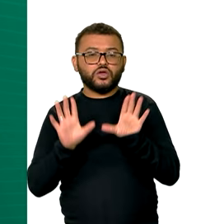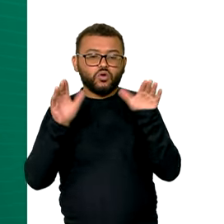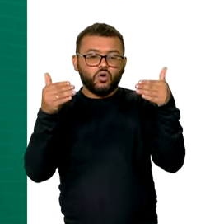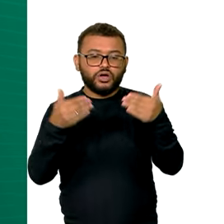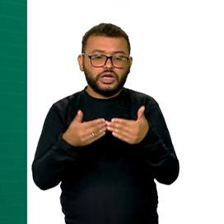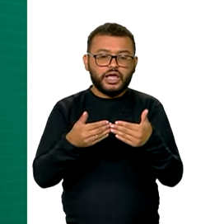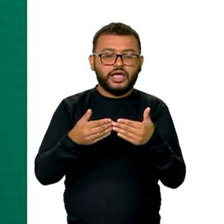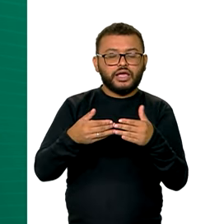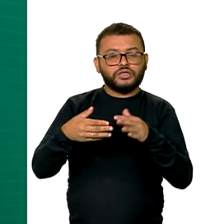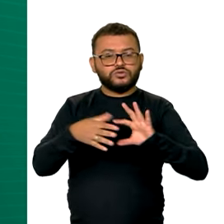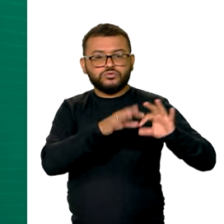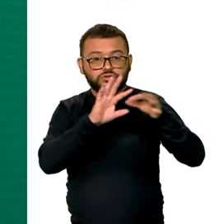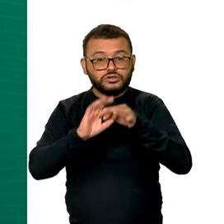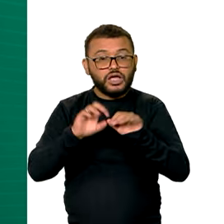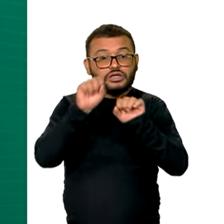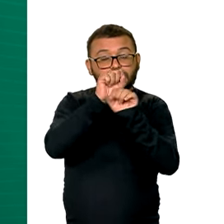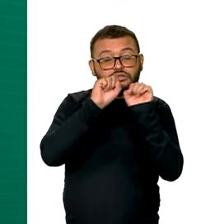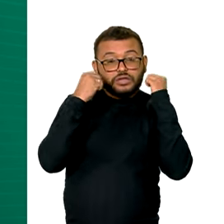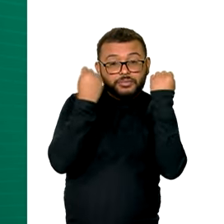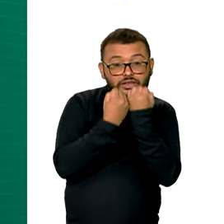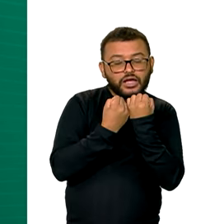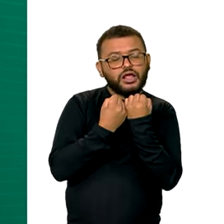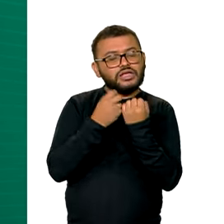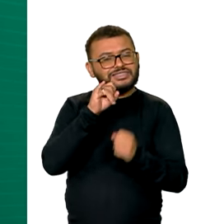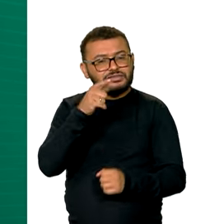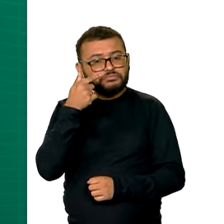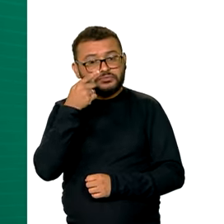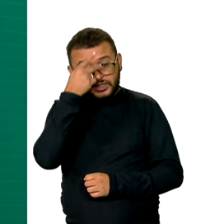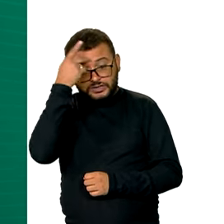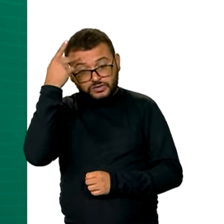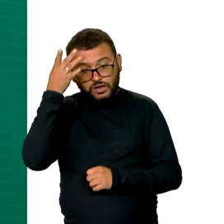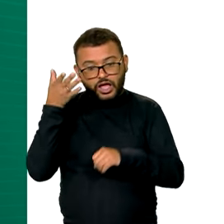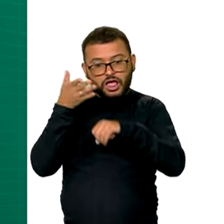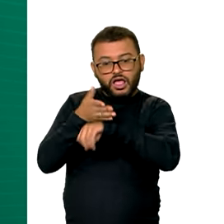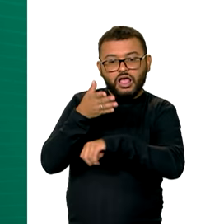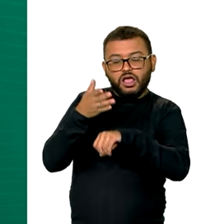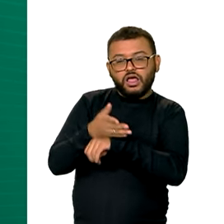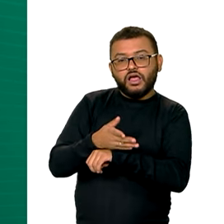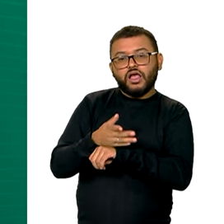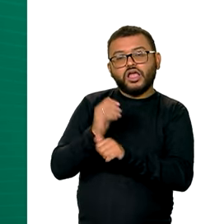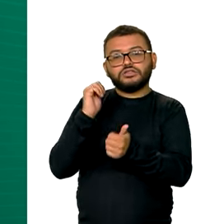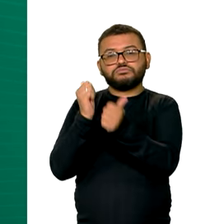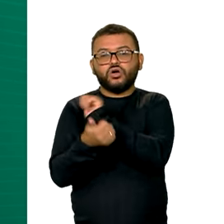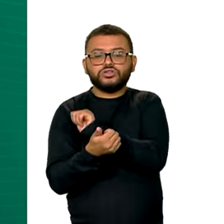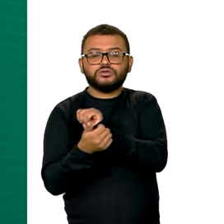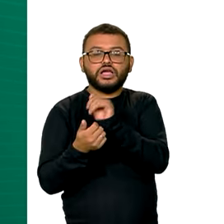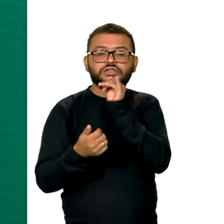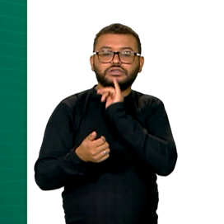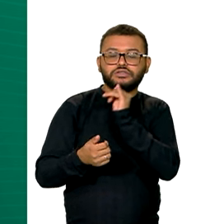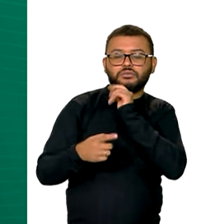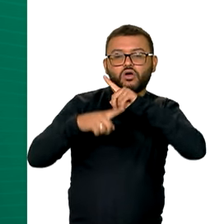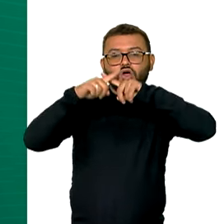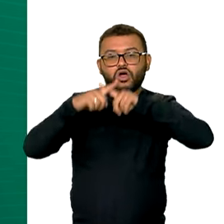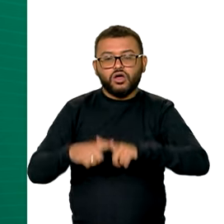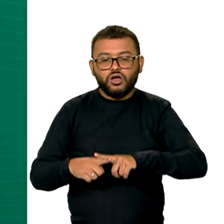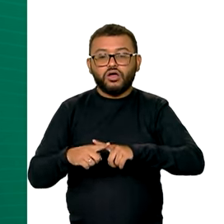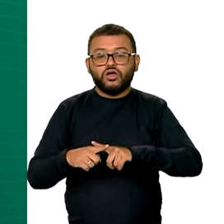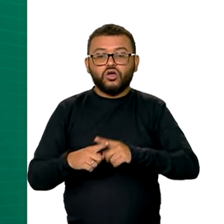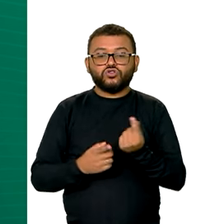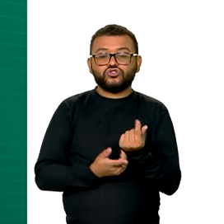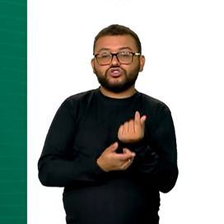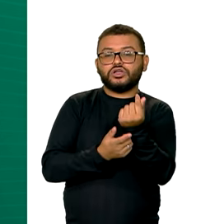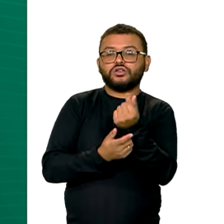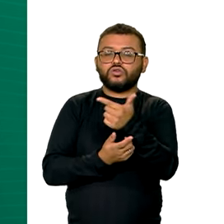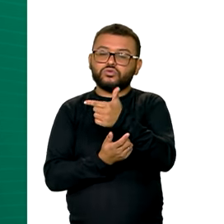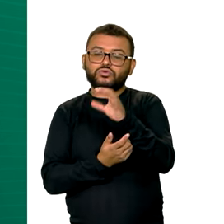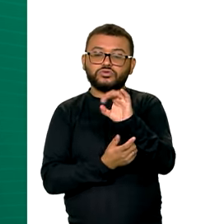congressos, intercâmbios e seminários. Para participação ou realização de eventos esportivos, como competições, os valores